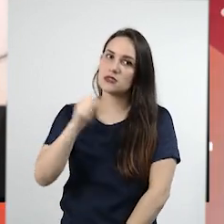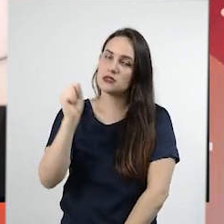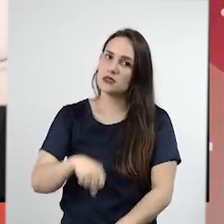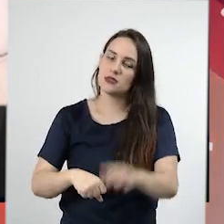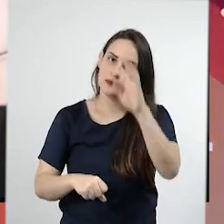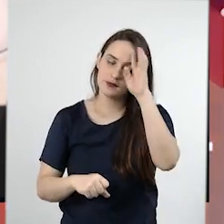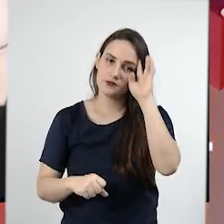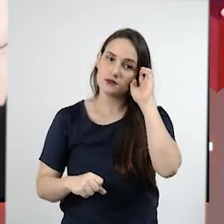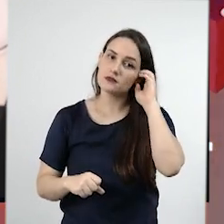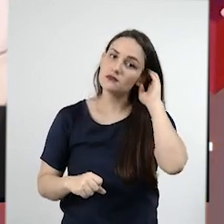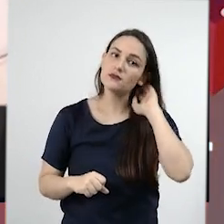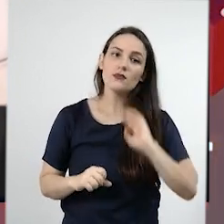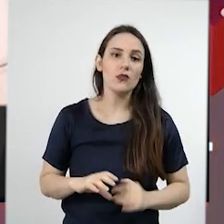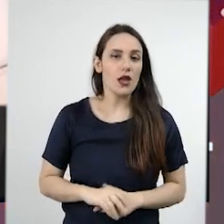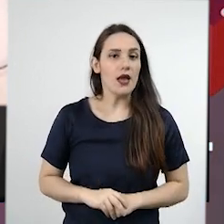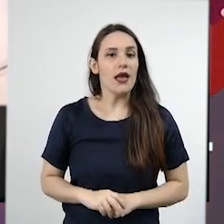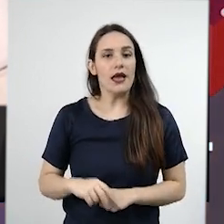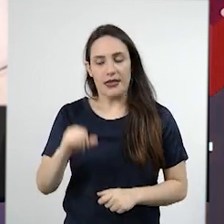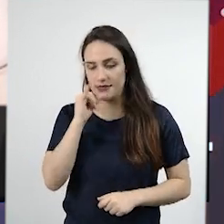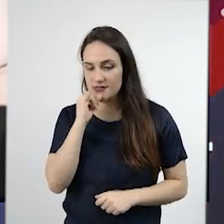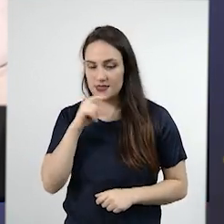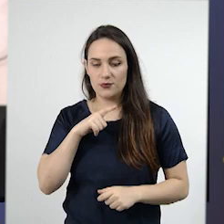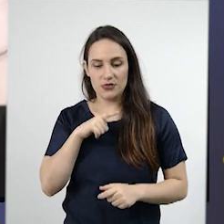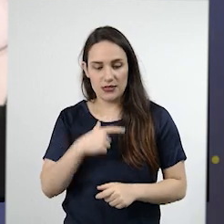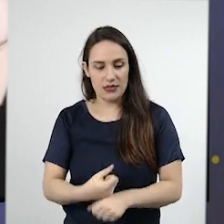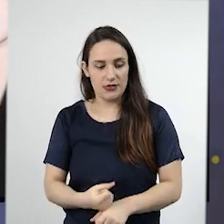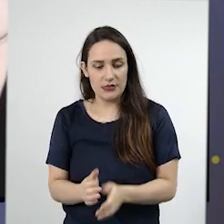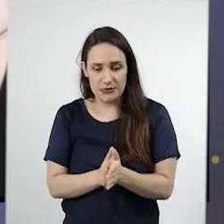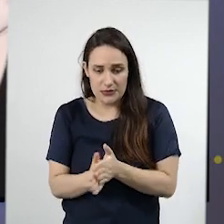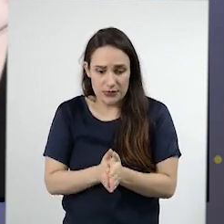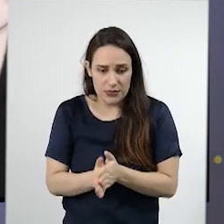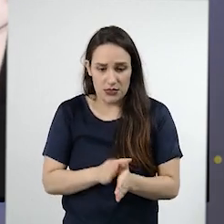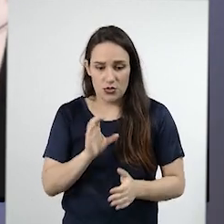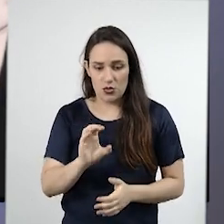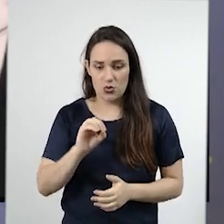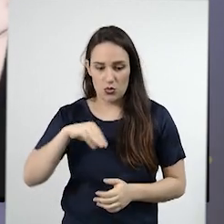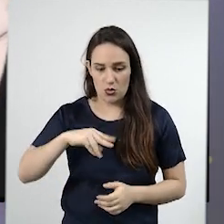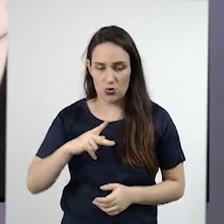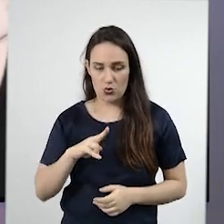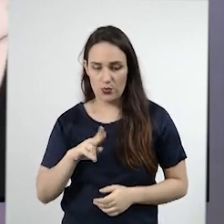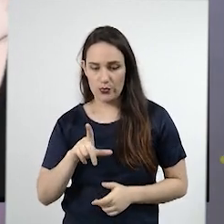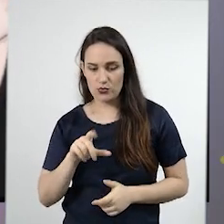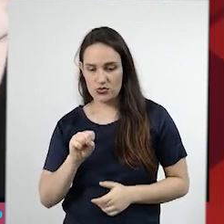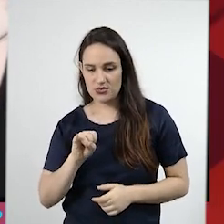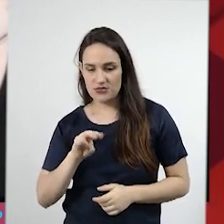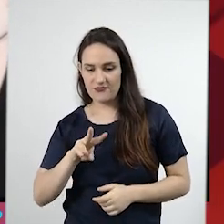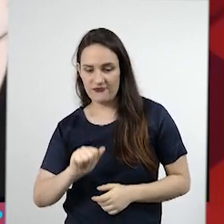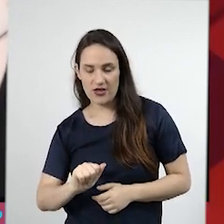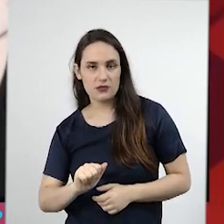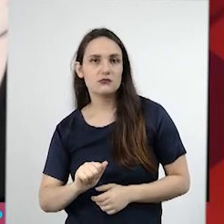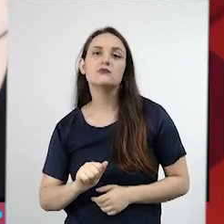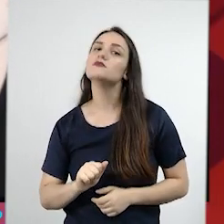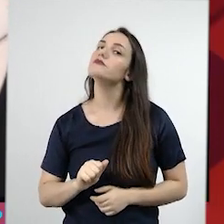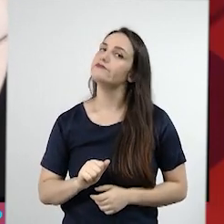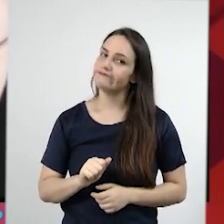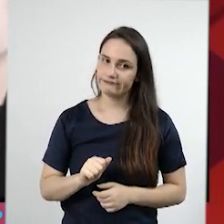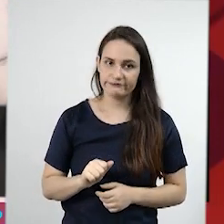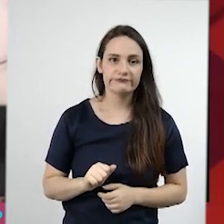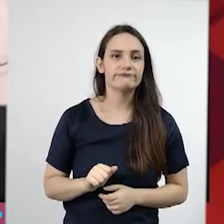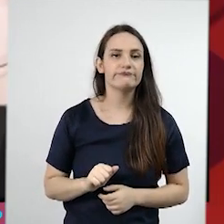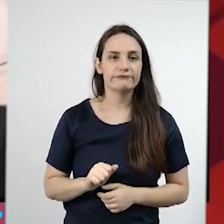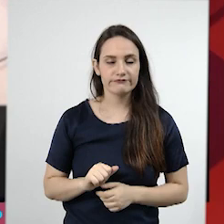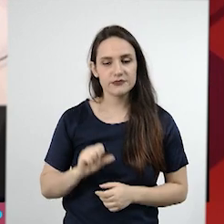à ansiedade, ou a questões relacionadas à compulsividade. Então, tudo isso vai, de alguma forma,